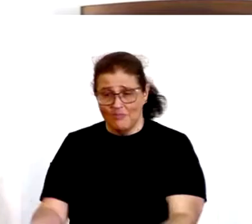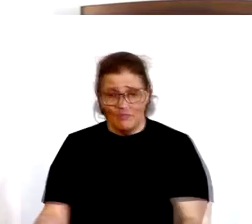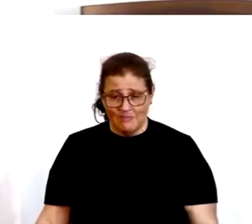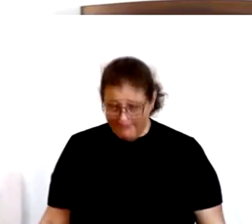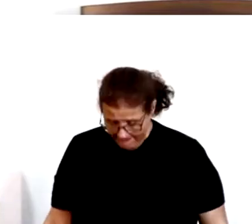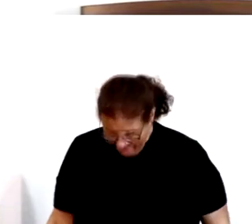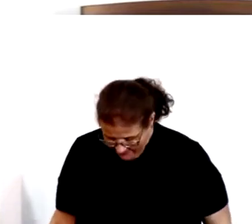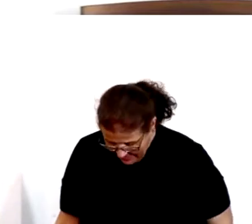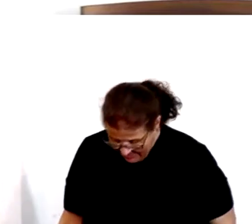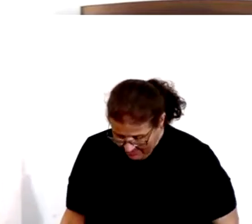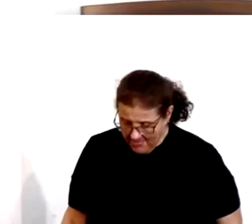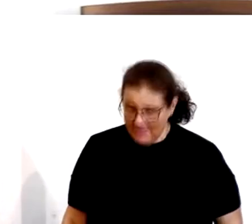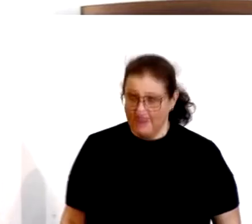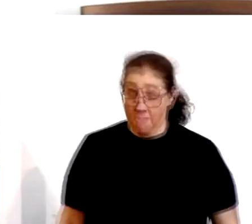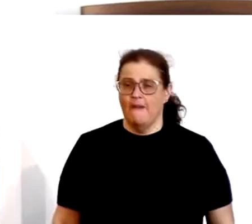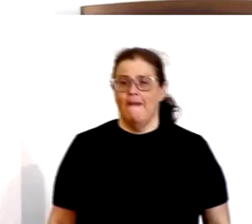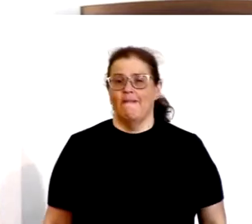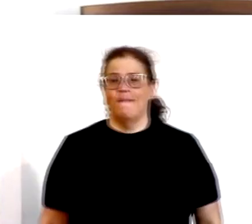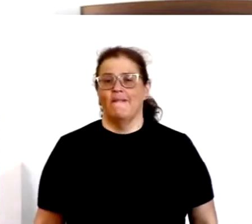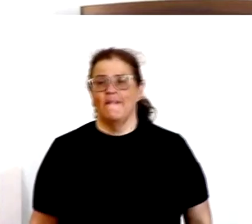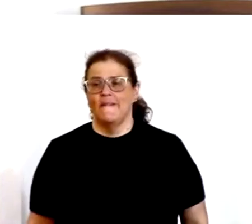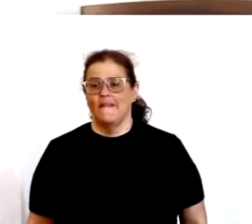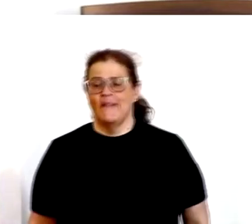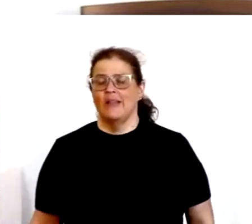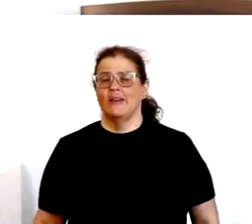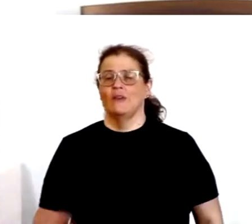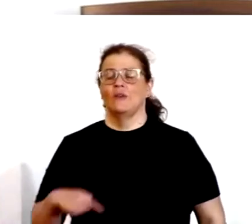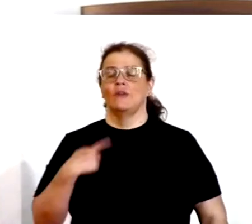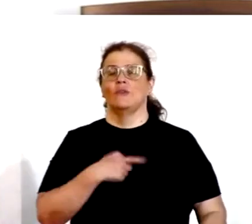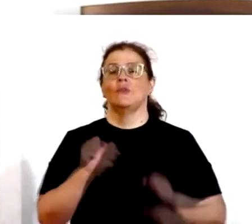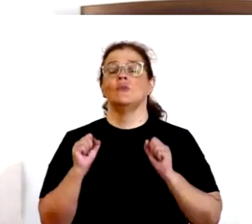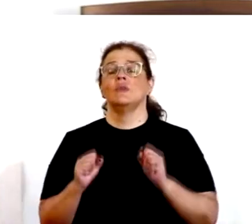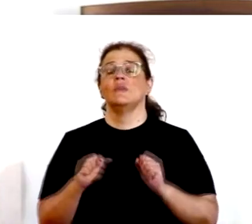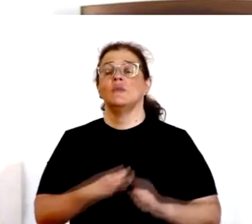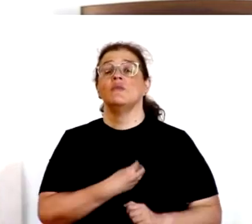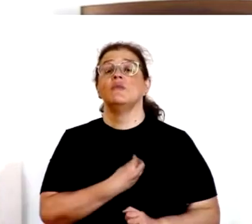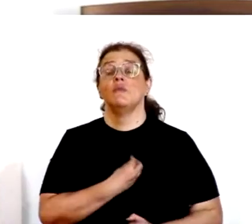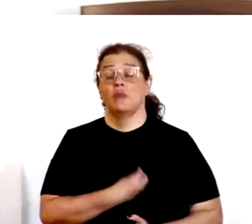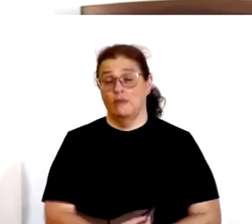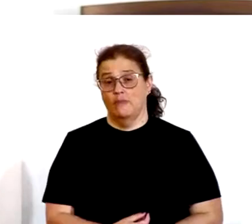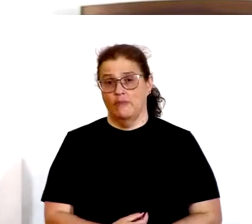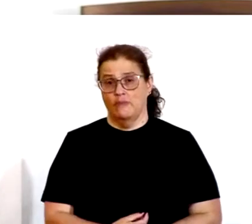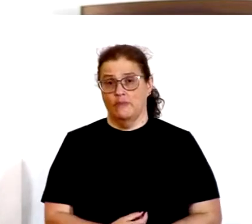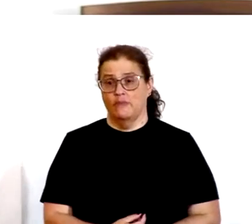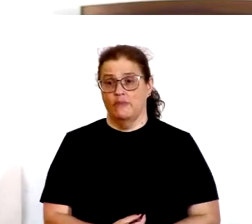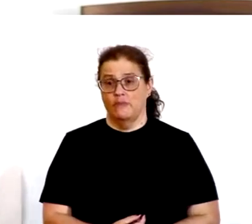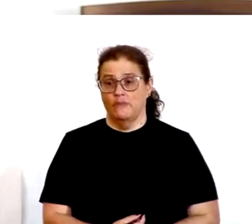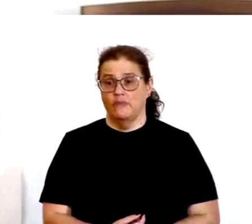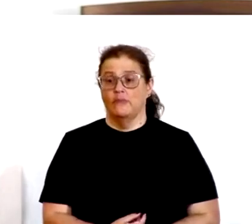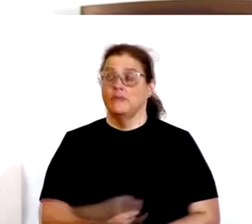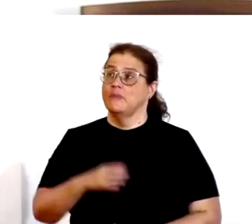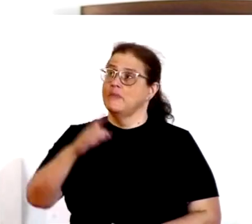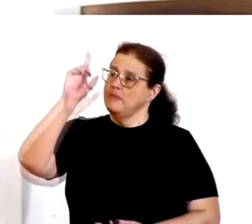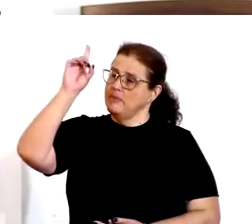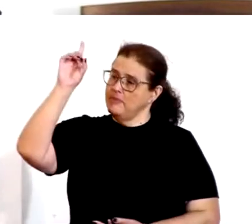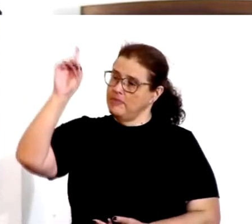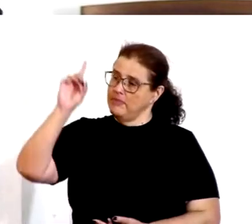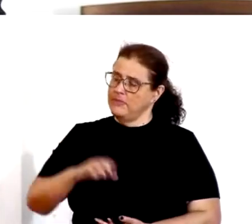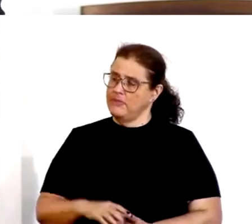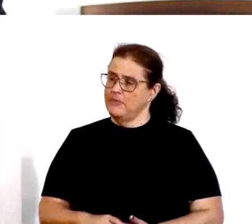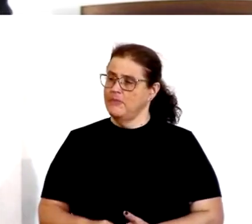essa unidade para a glória dele. E como podemos viver agora essa igreja? Ele diz, Deus dá